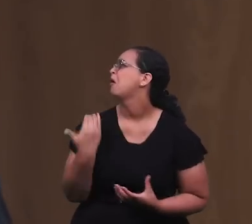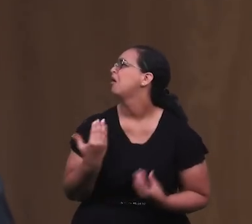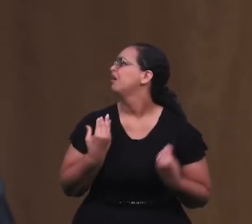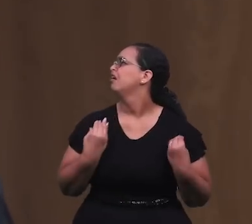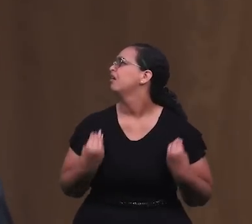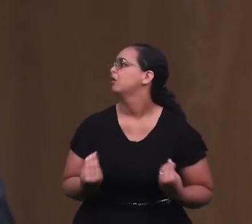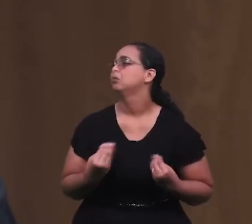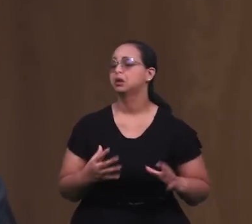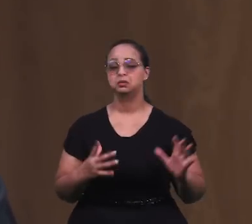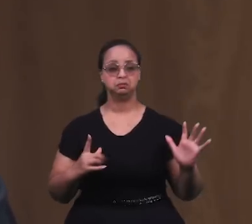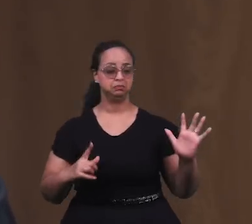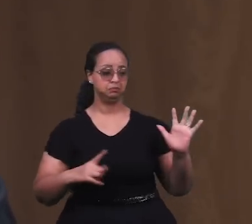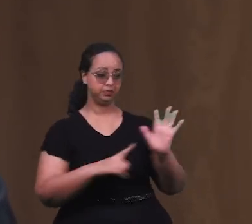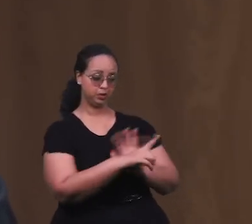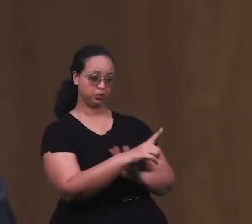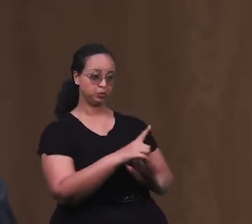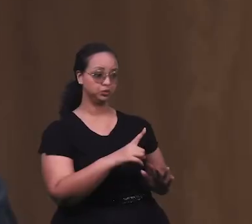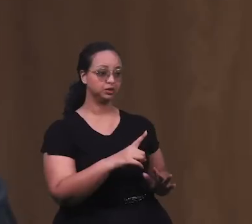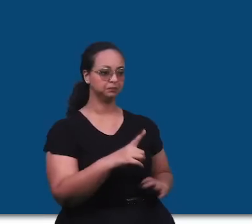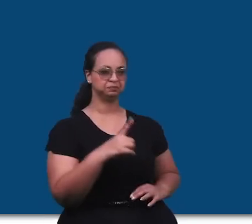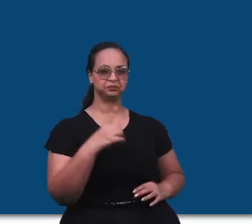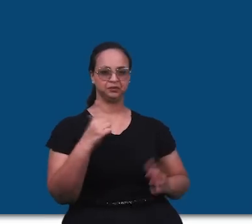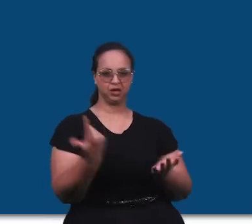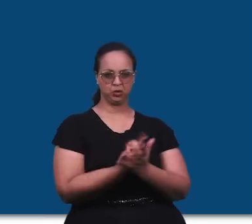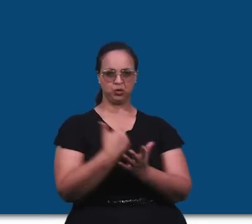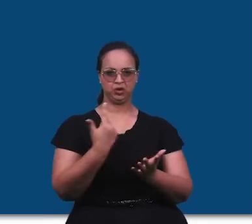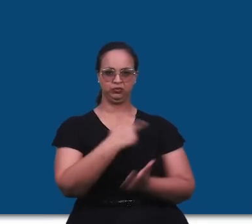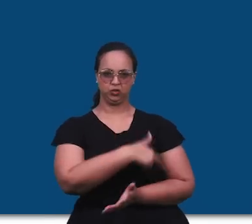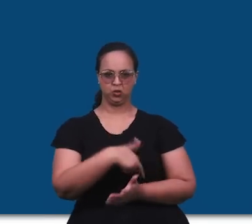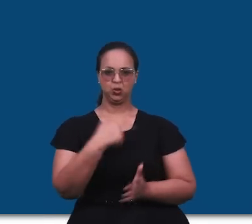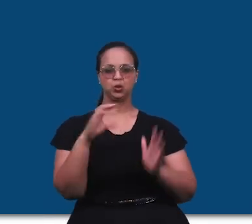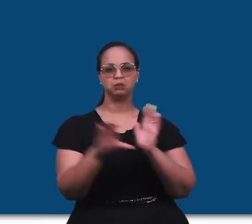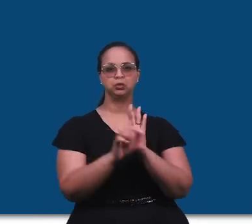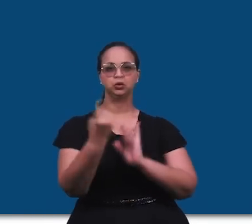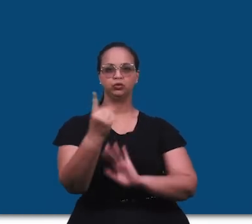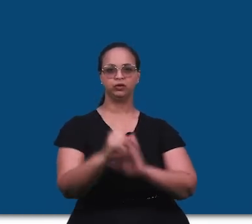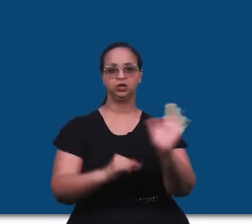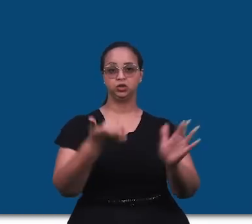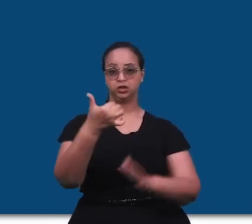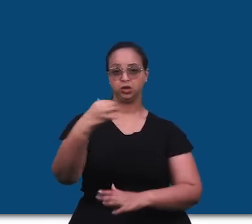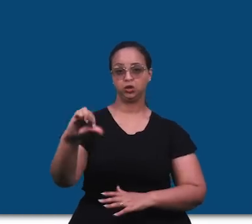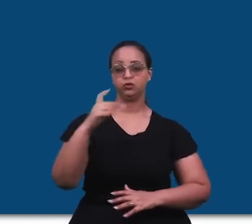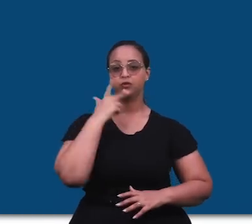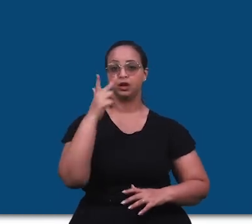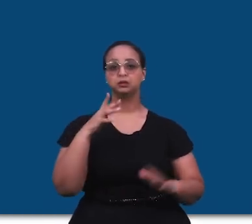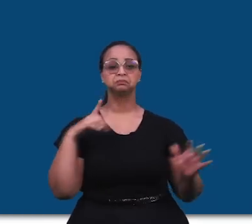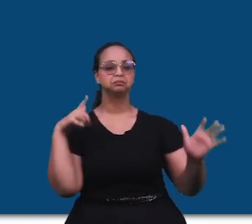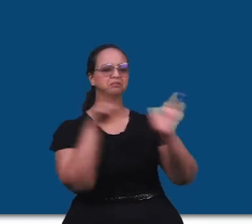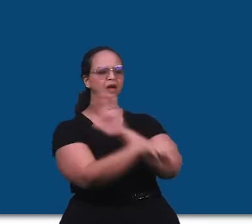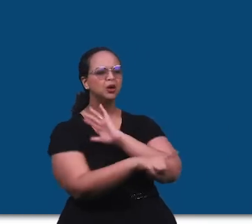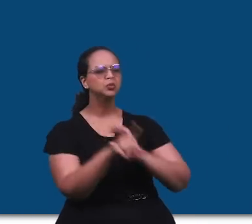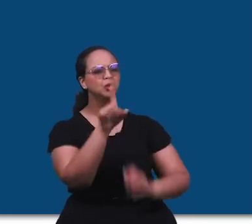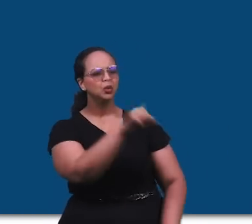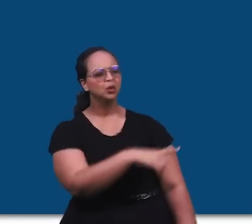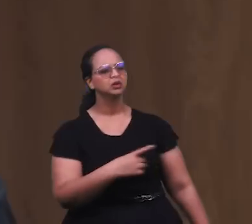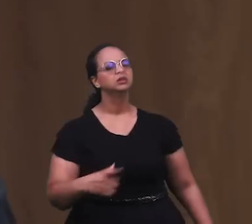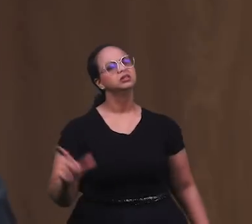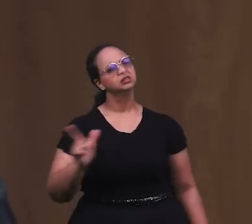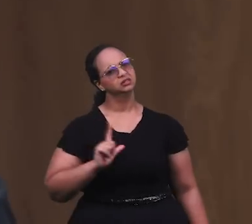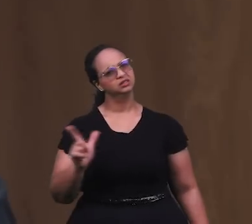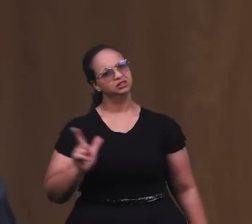E quando eles perguntam lá no livro de Ruth, capítulo 1, verso 19, assim, pois, foram-se